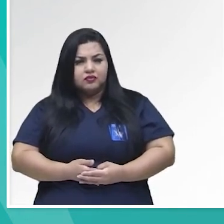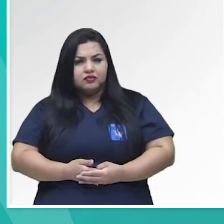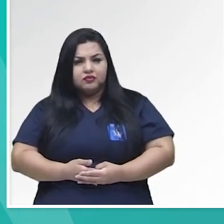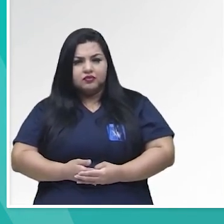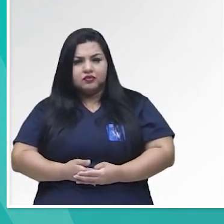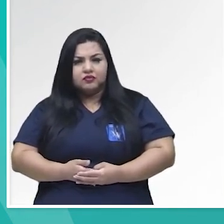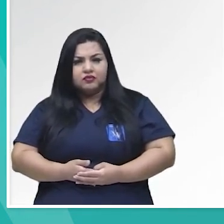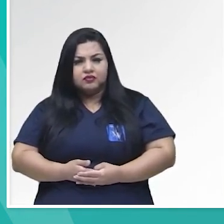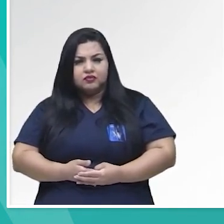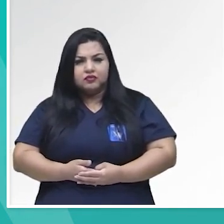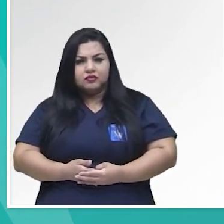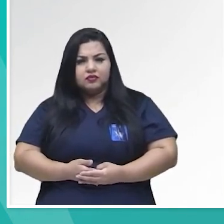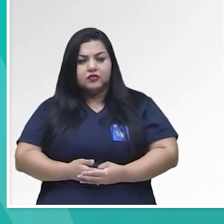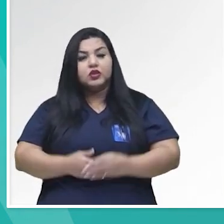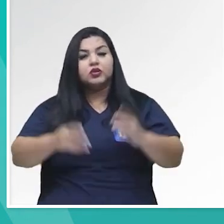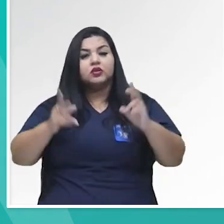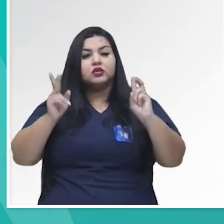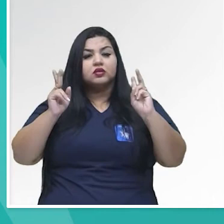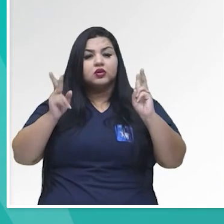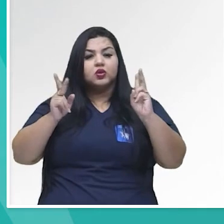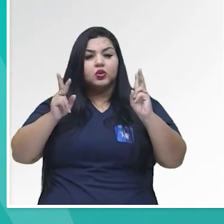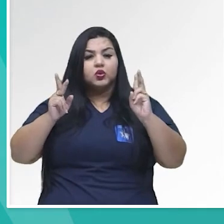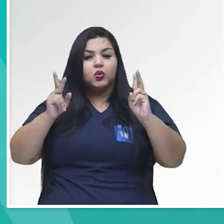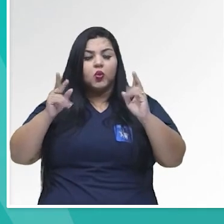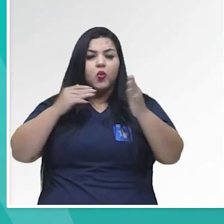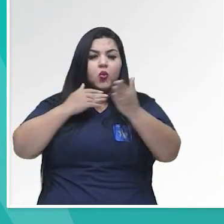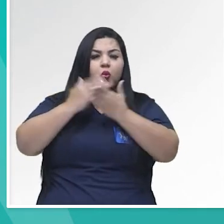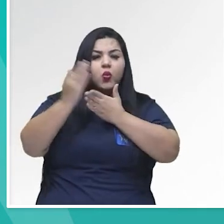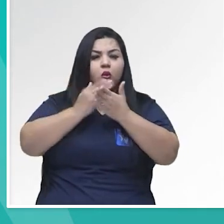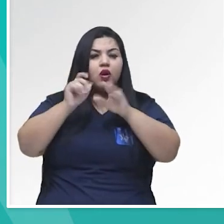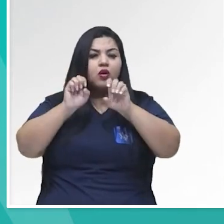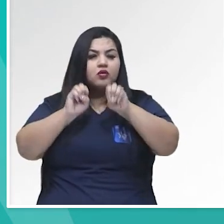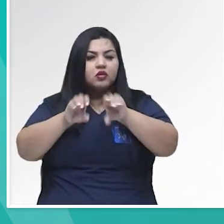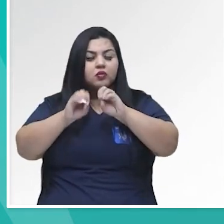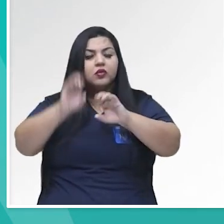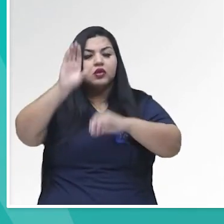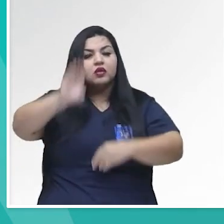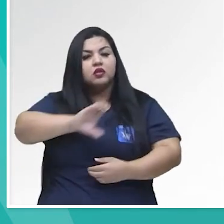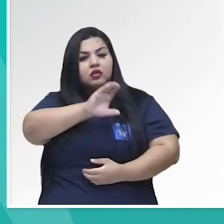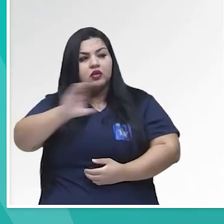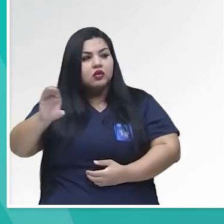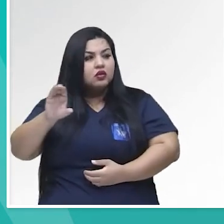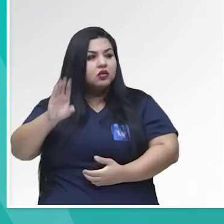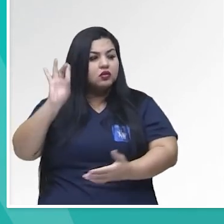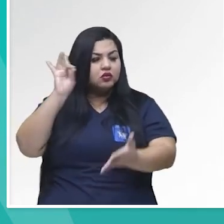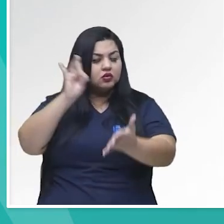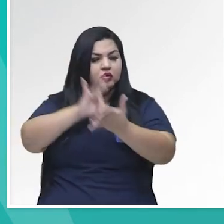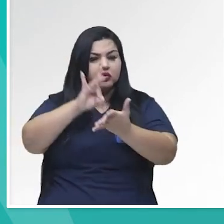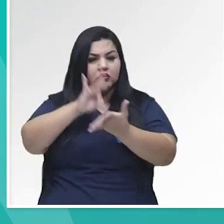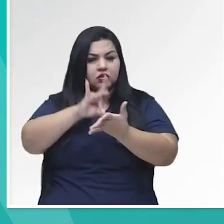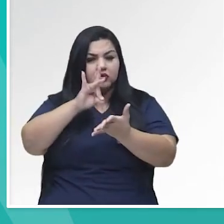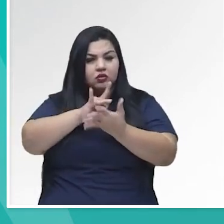Que toda a doutrina católica romana vai ser, na verdade, o